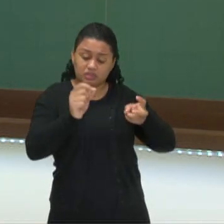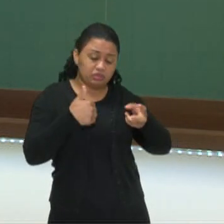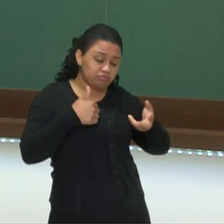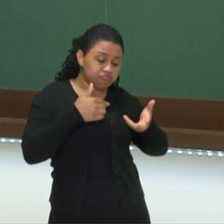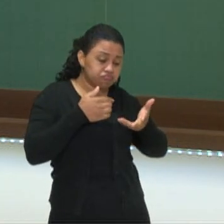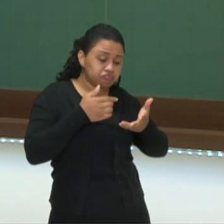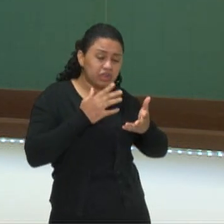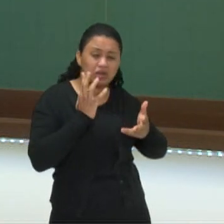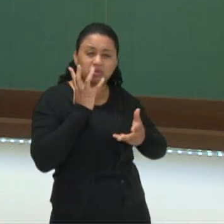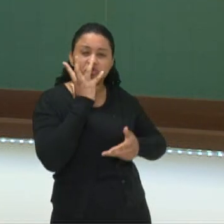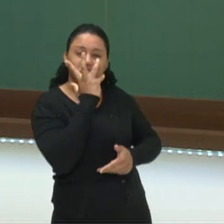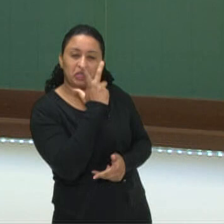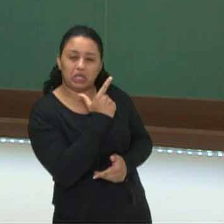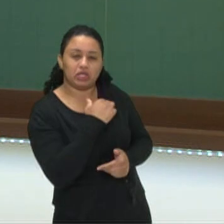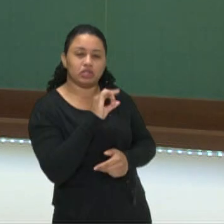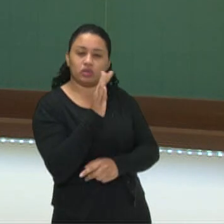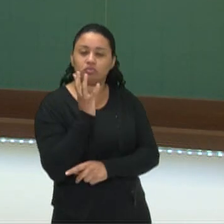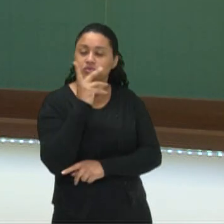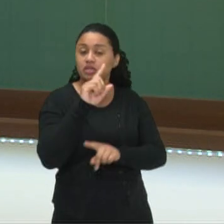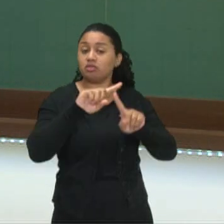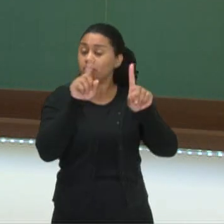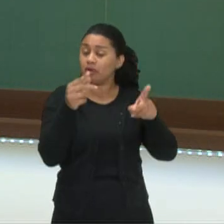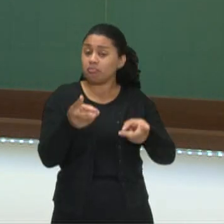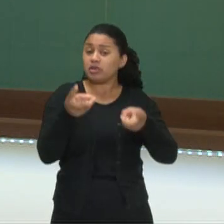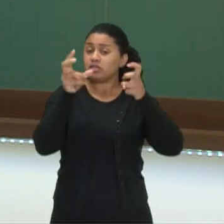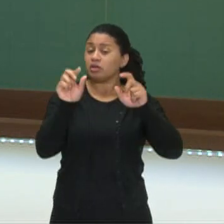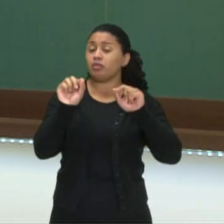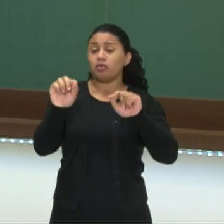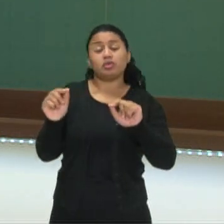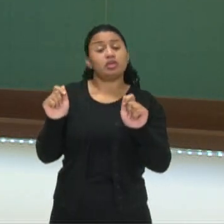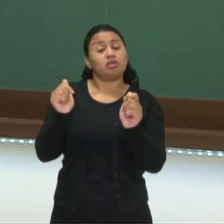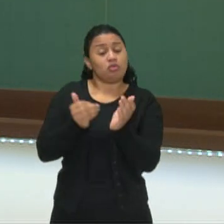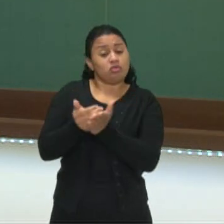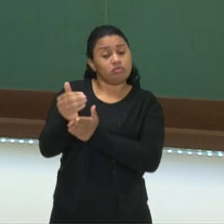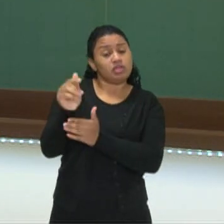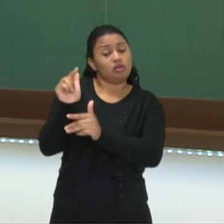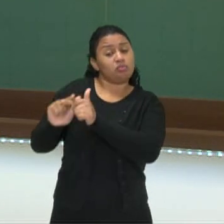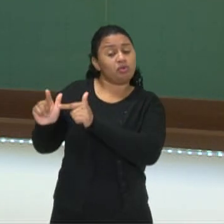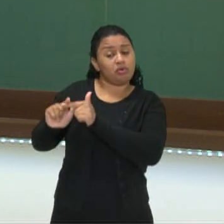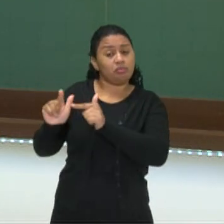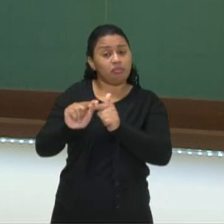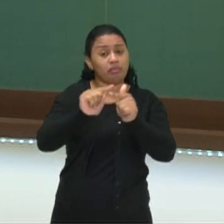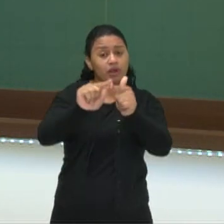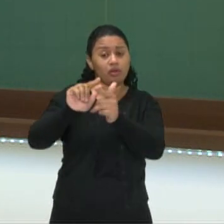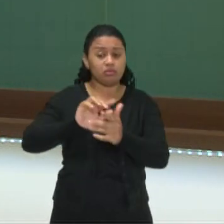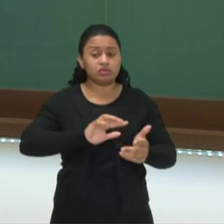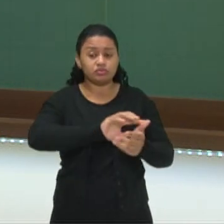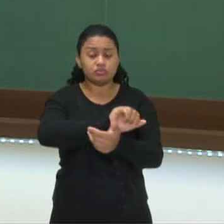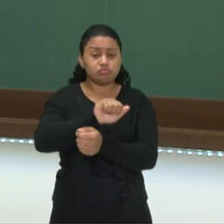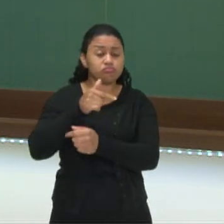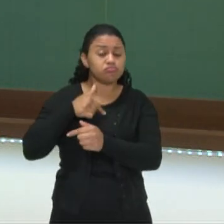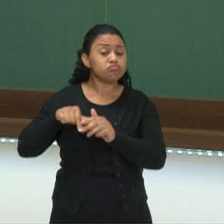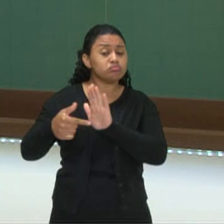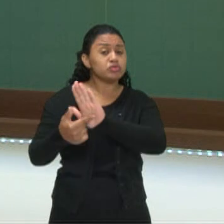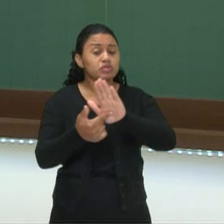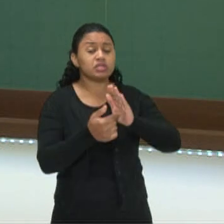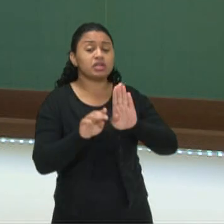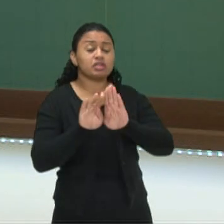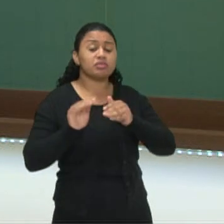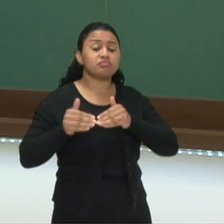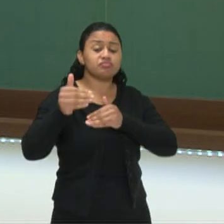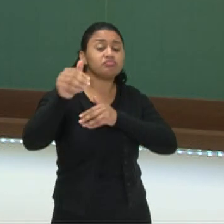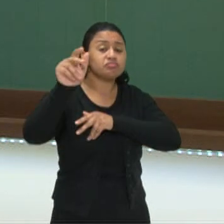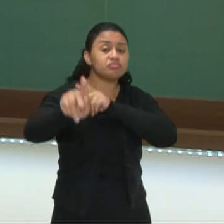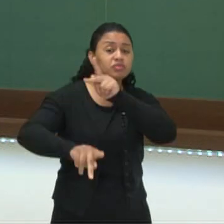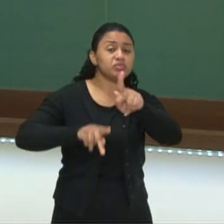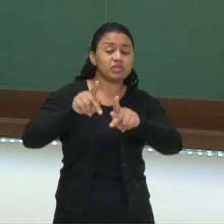ficar representando aquela coisa muito bonita, mas ela viu a necessidade de começar a trazer os problemas do mundo e ficar à frente da população, sendo um